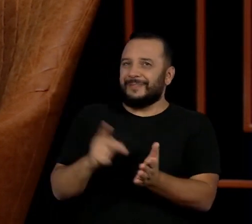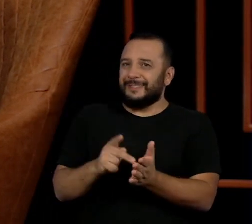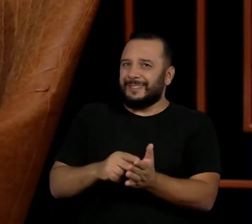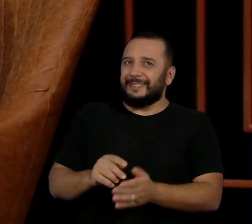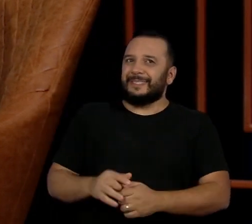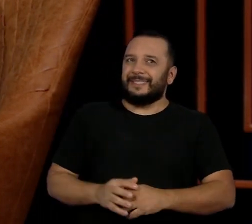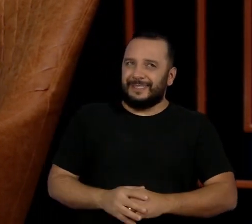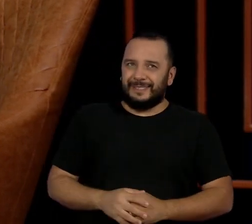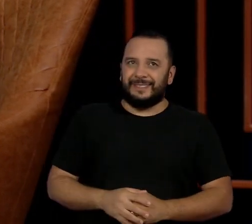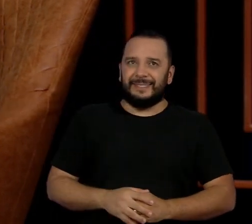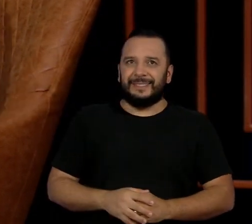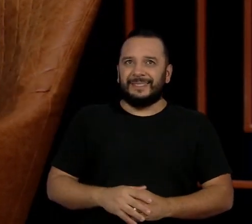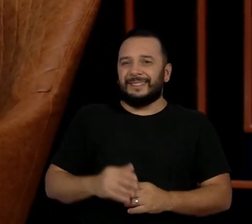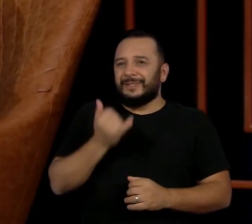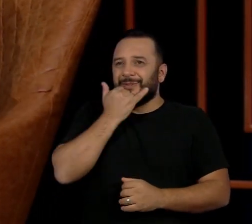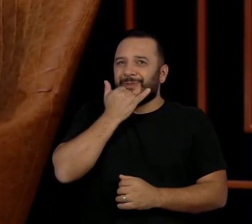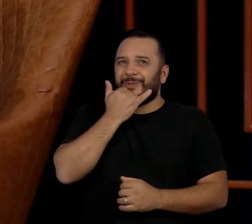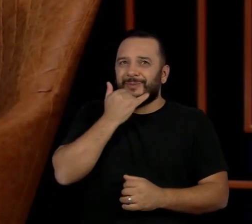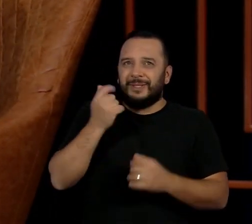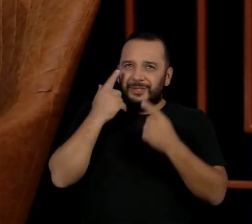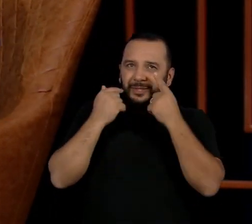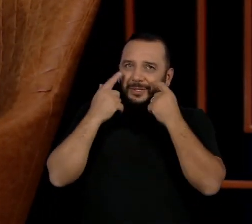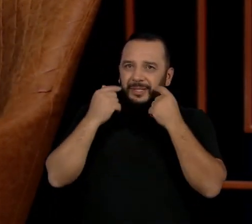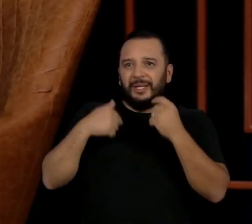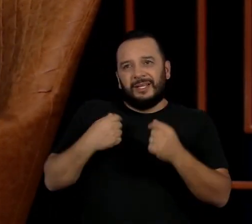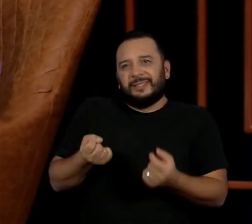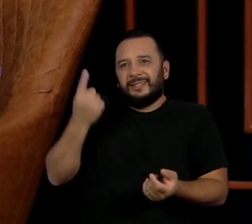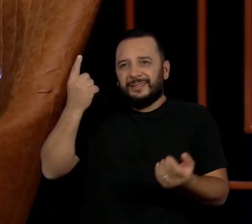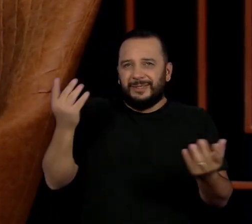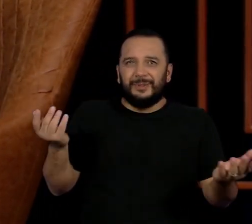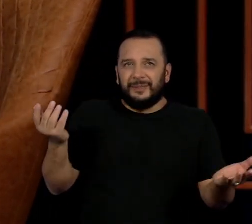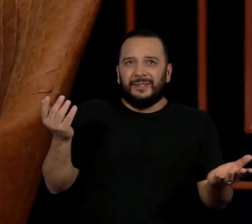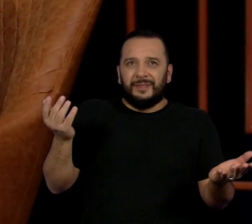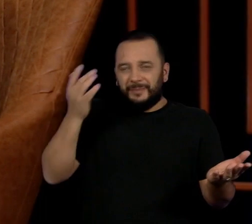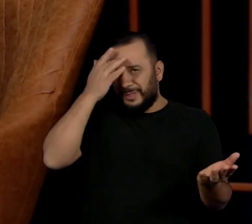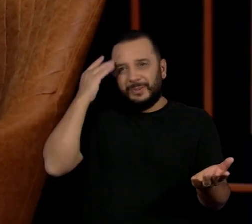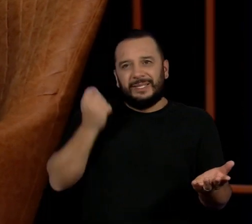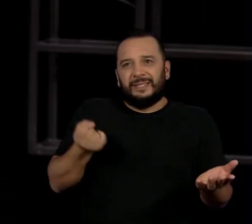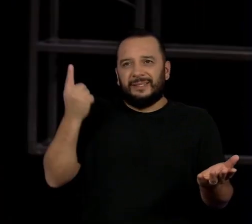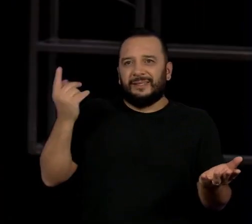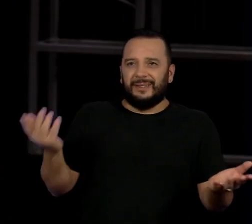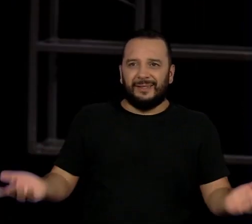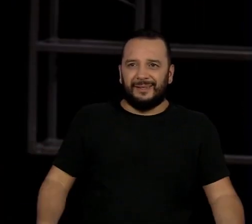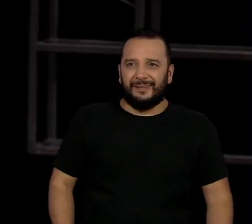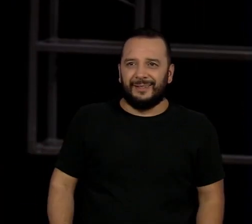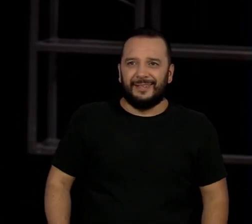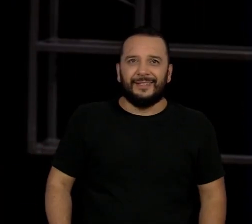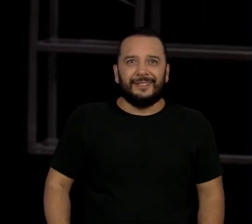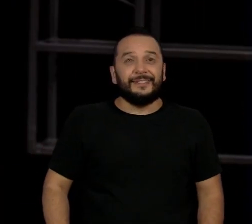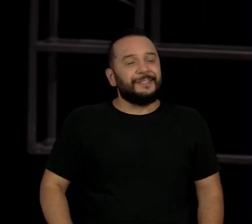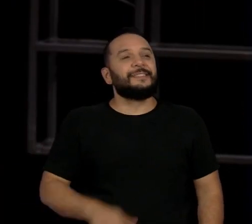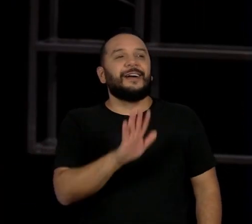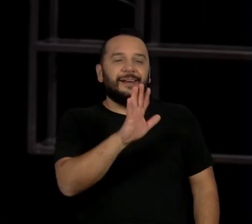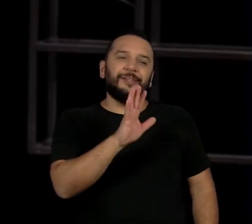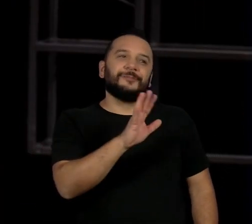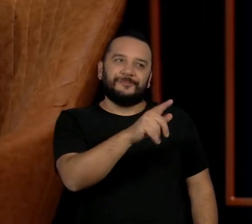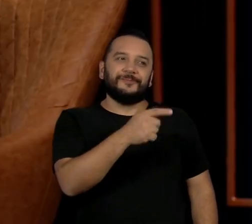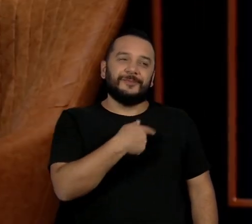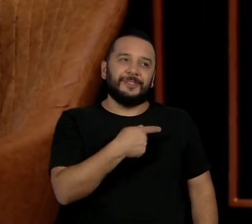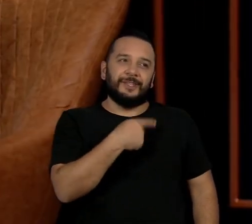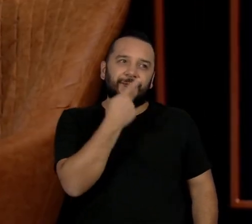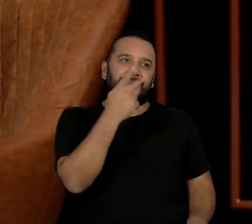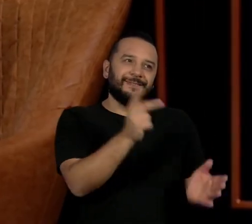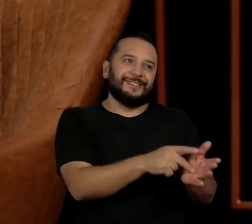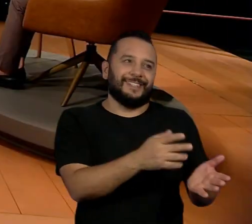Obrigado. Obrigada a você. Desculpa ficar chorando, é esquisito. Pessoa esquisita, né? Não. Pessoa autêntica. Isso é.